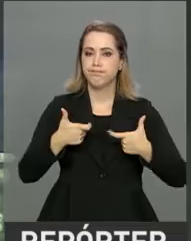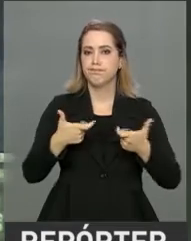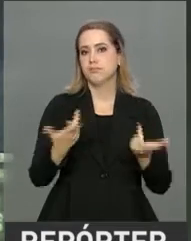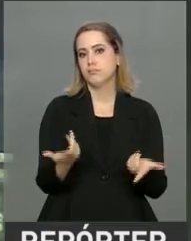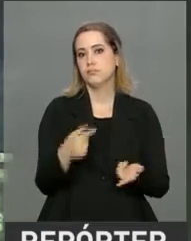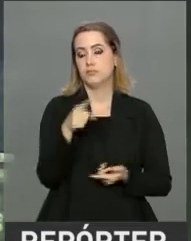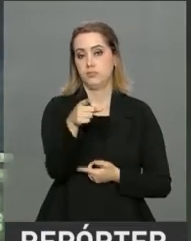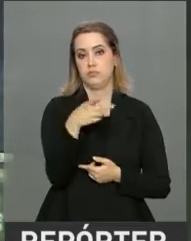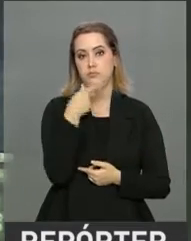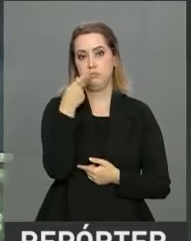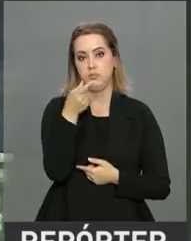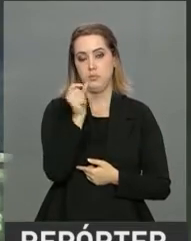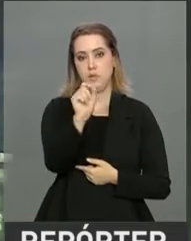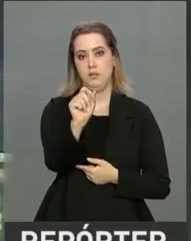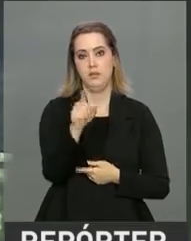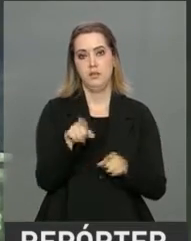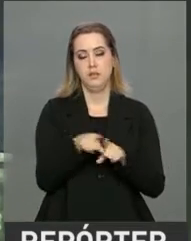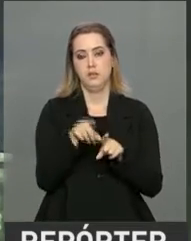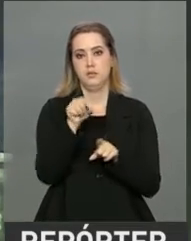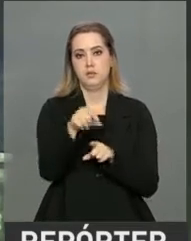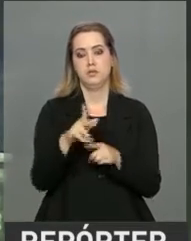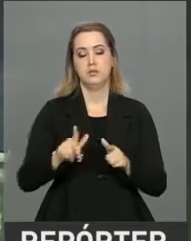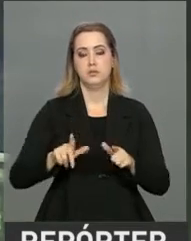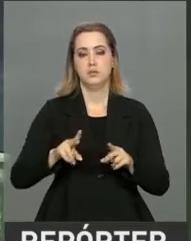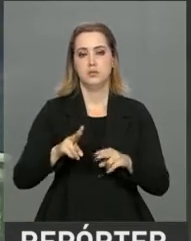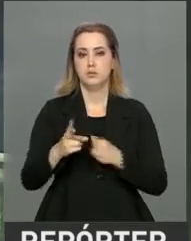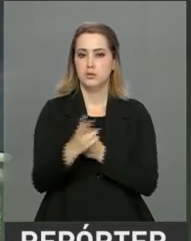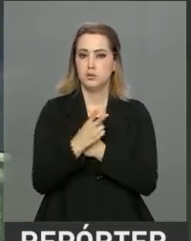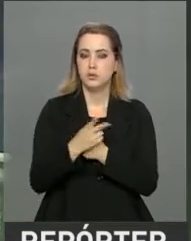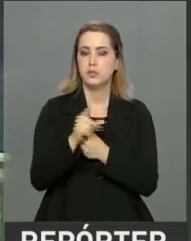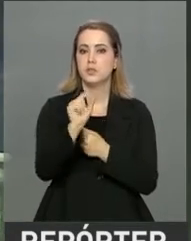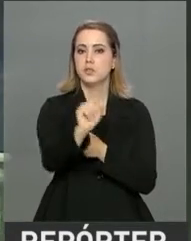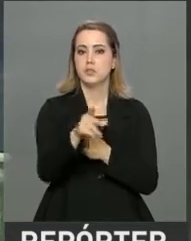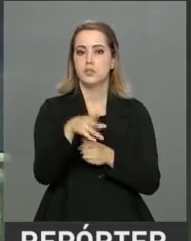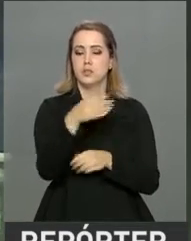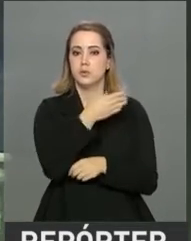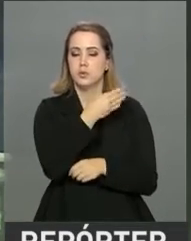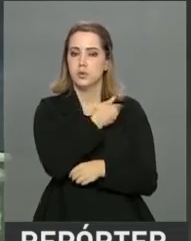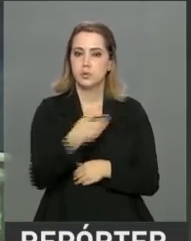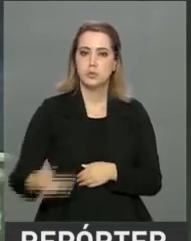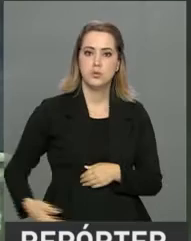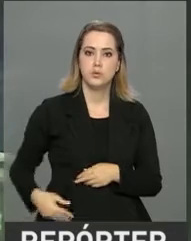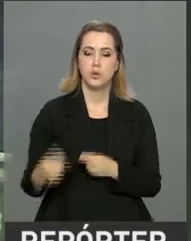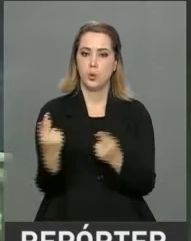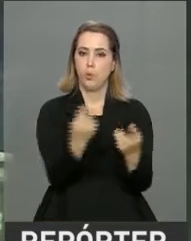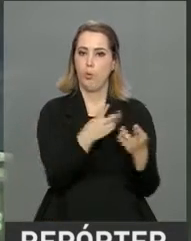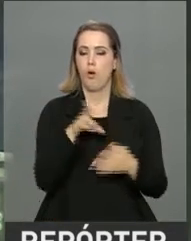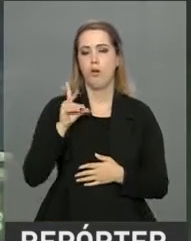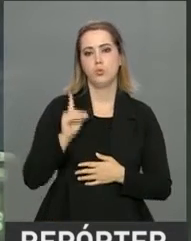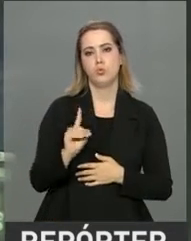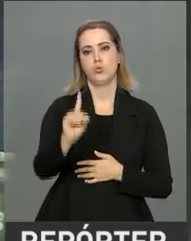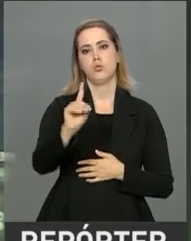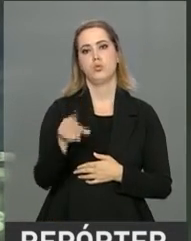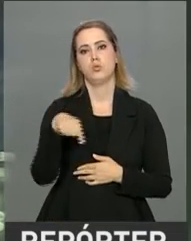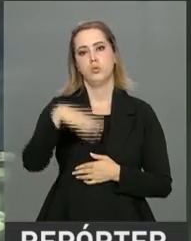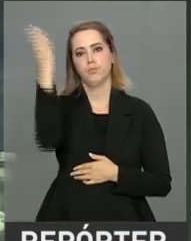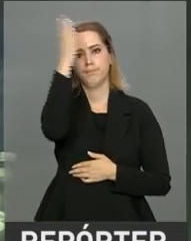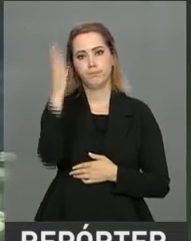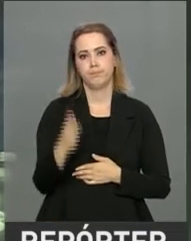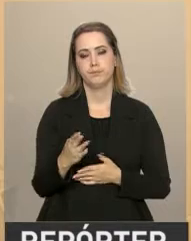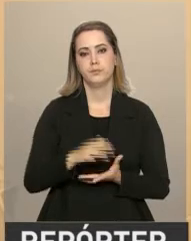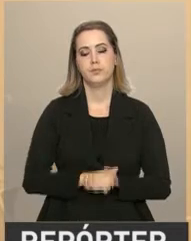de Moraes defendeu que os governos garantam aos refugiados os mesmos direitos dos cidadãos nacionais.